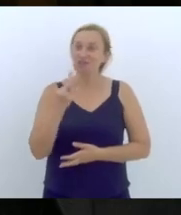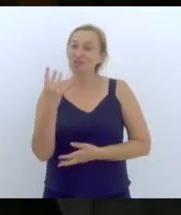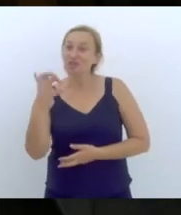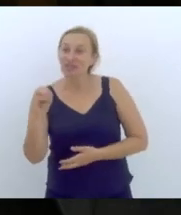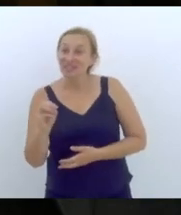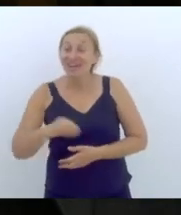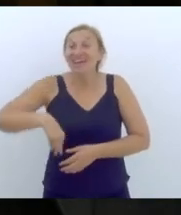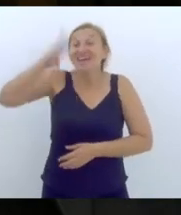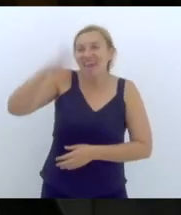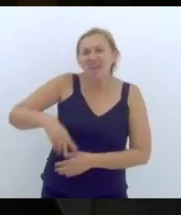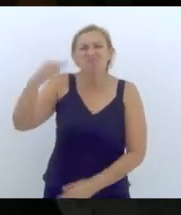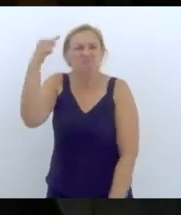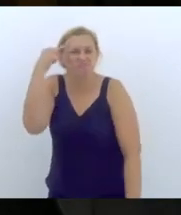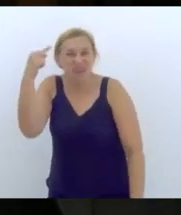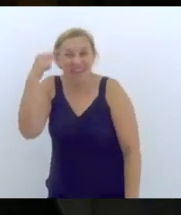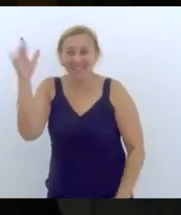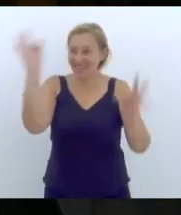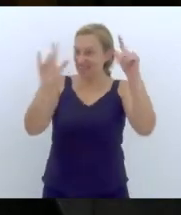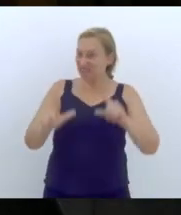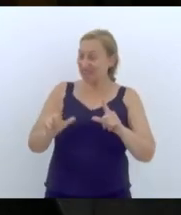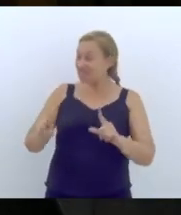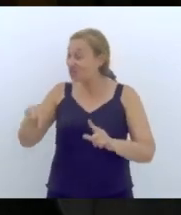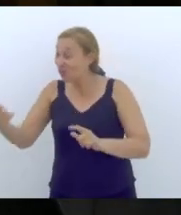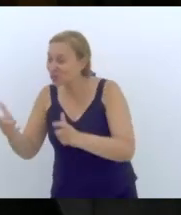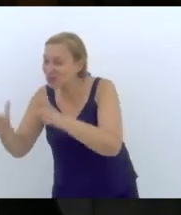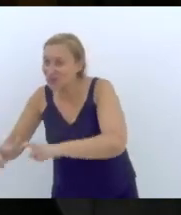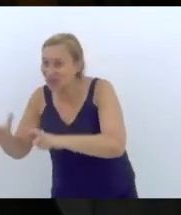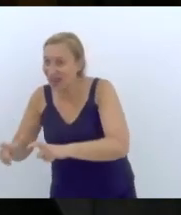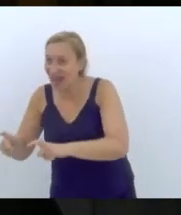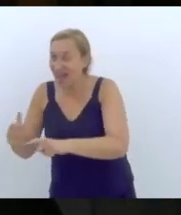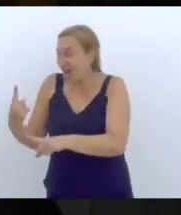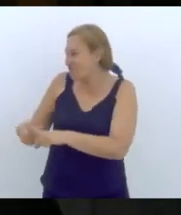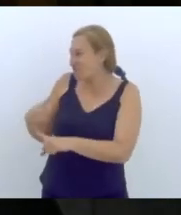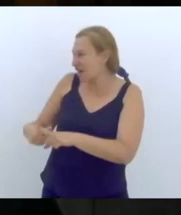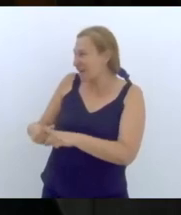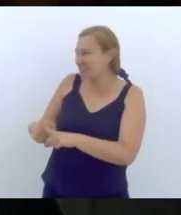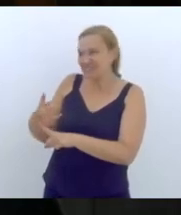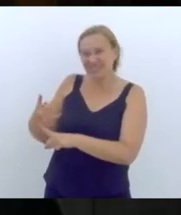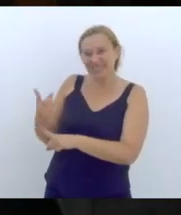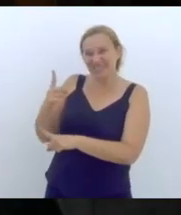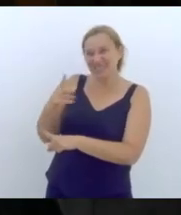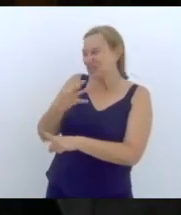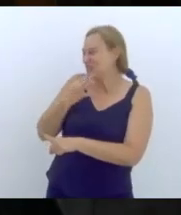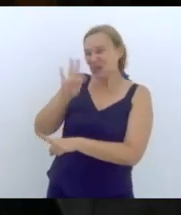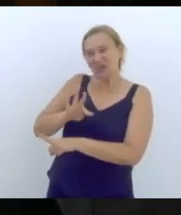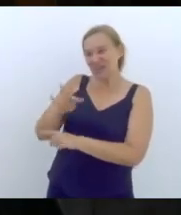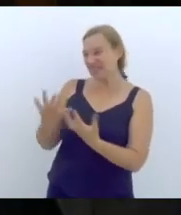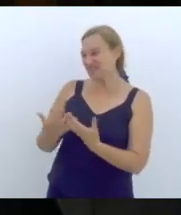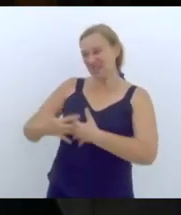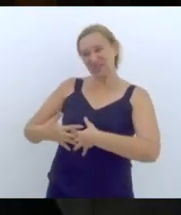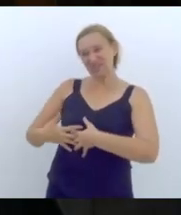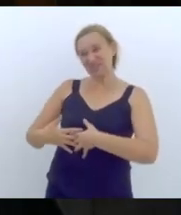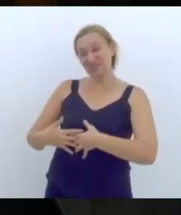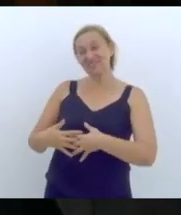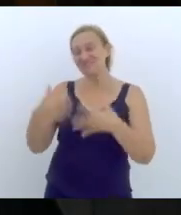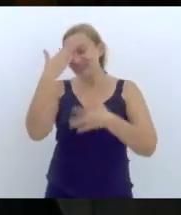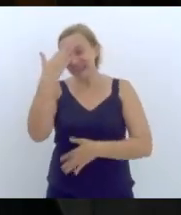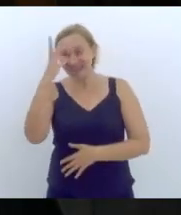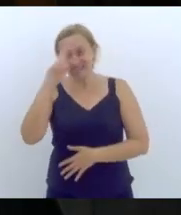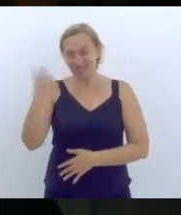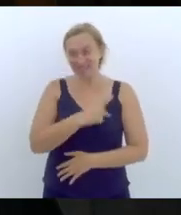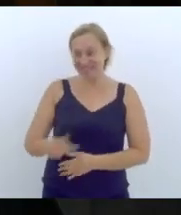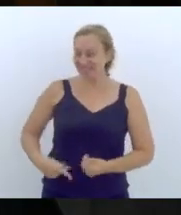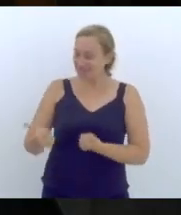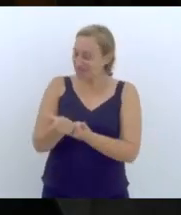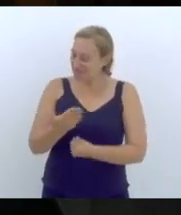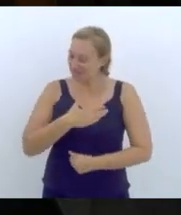quem pensa que é feliz em outra terra é porque ainda não viveu aqui, o hino de Petrópolis. Obrigado, presidente. Contem